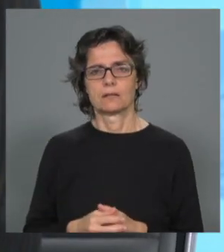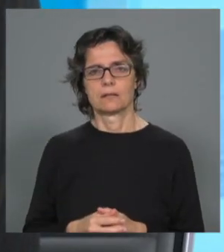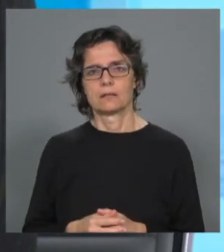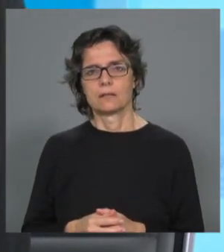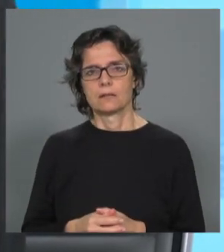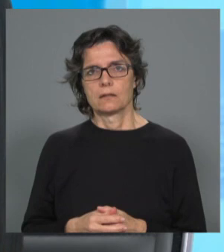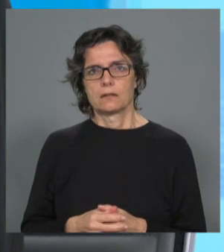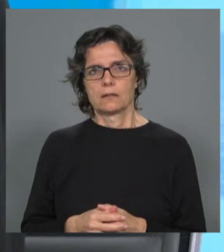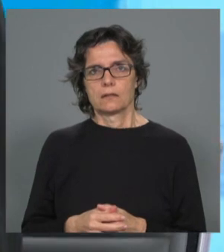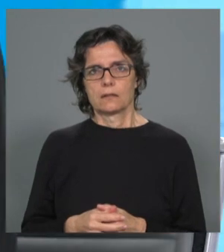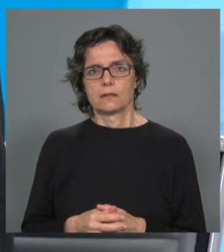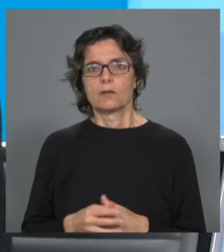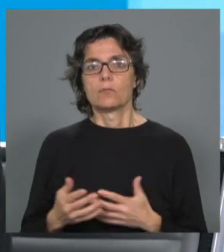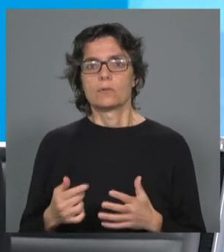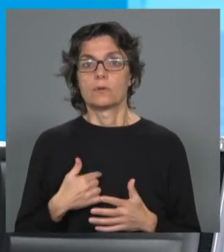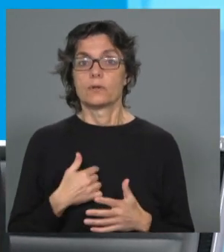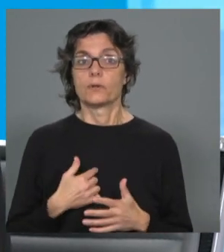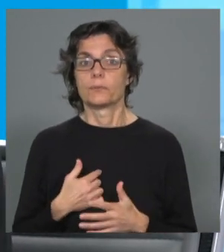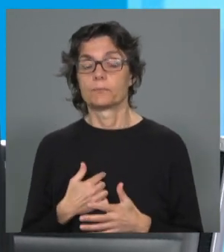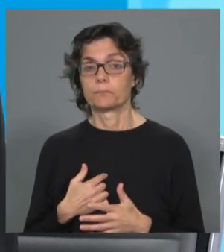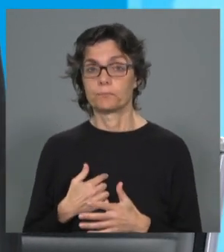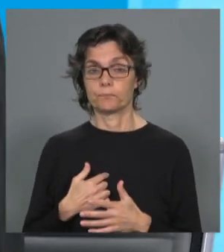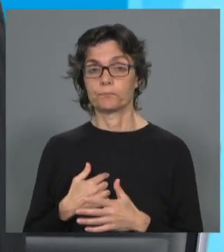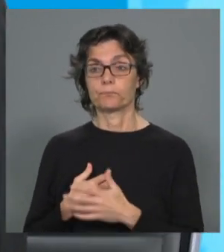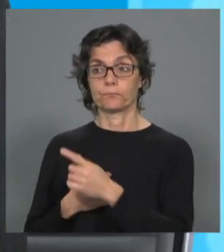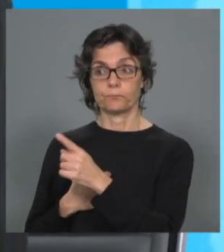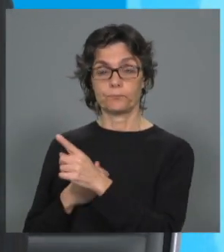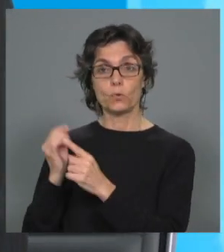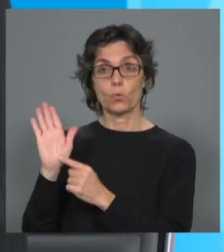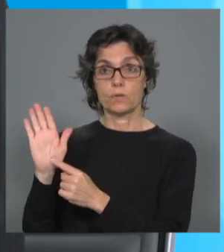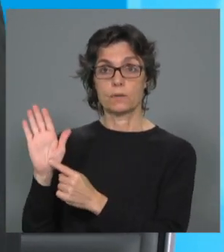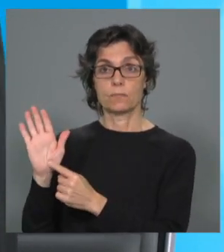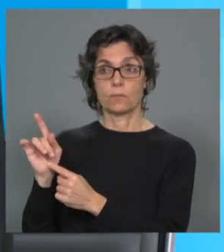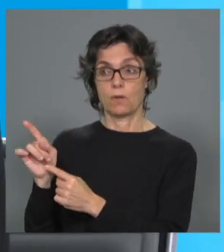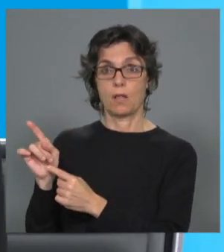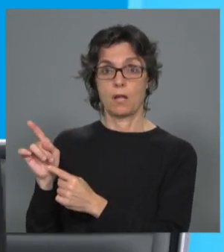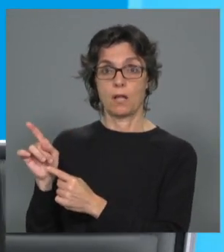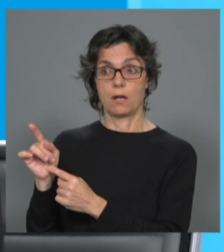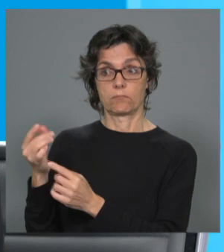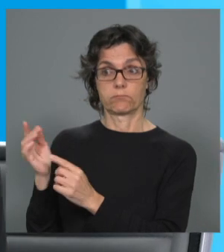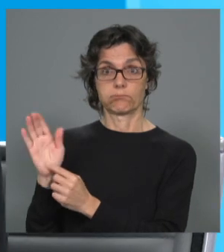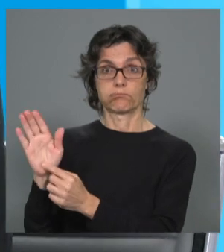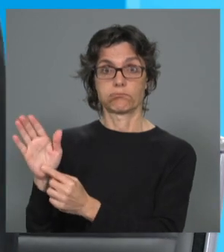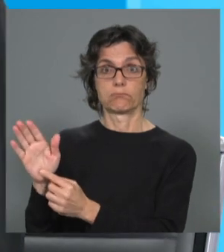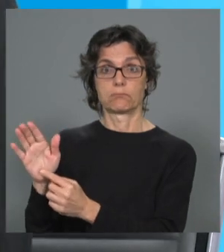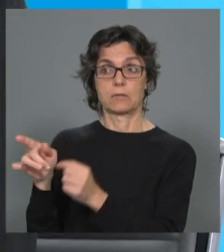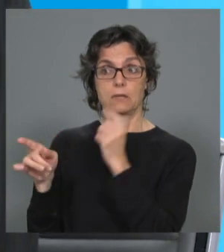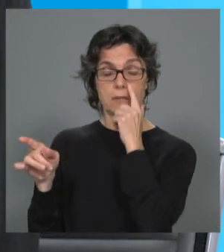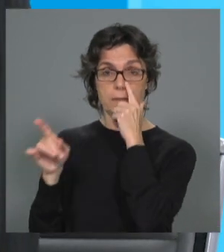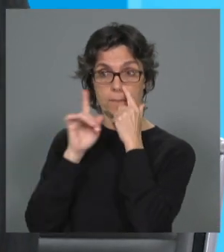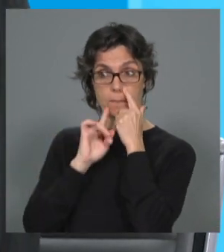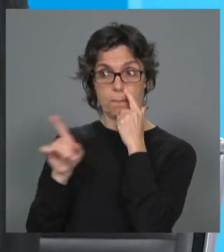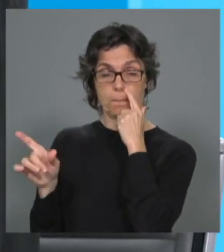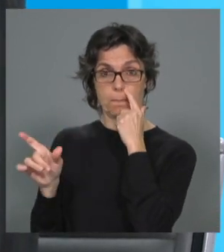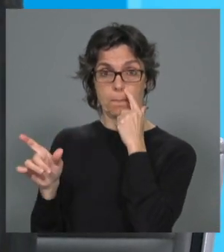Eu vou pegar no exemplo que a irmã Inês apresentou, que é um exemplo de